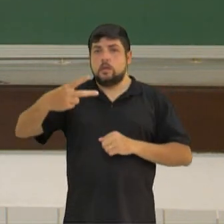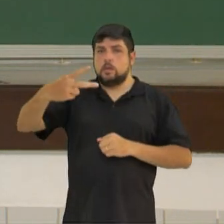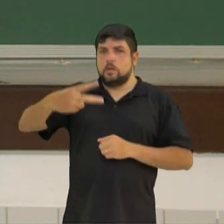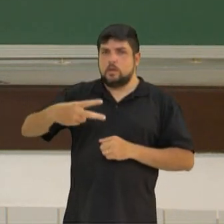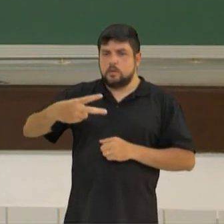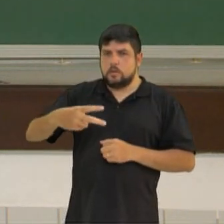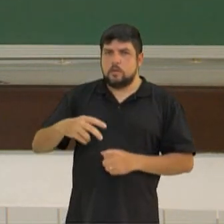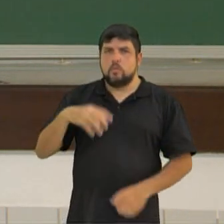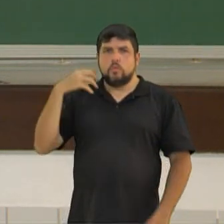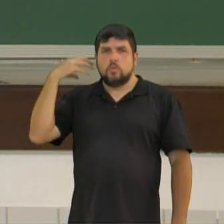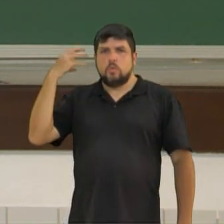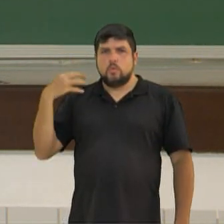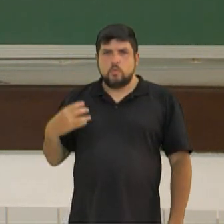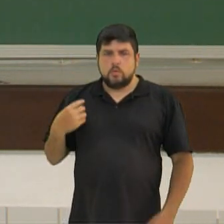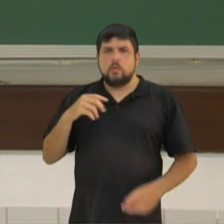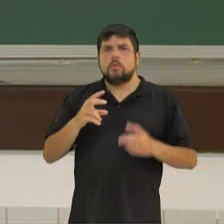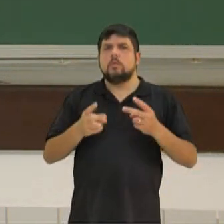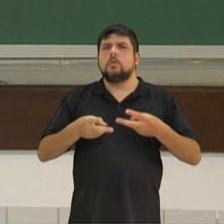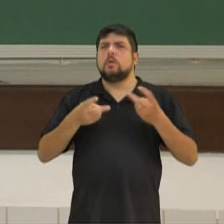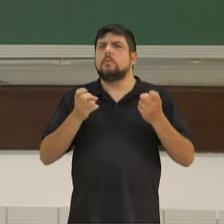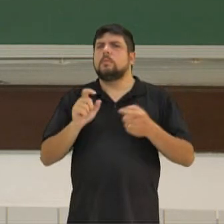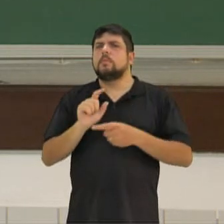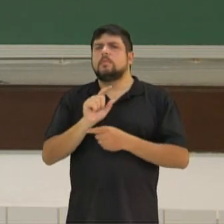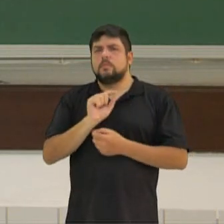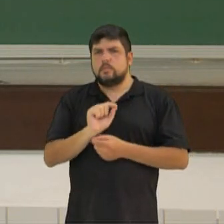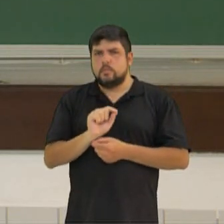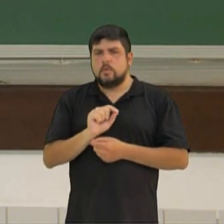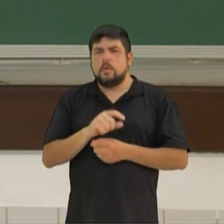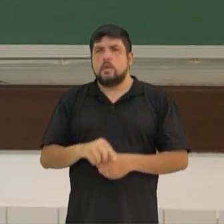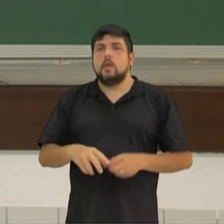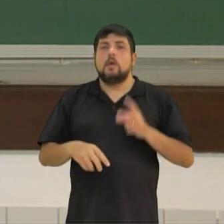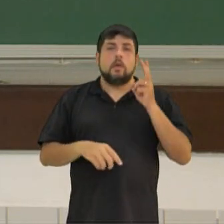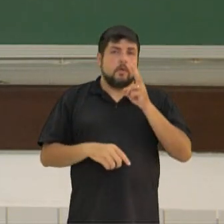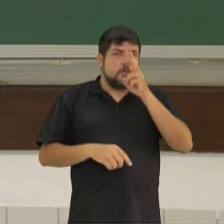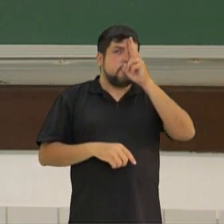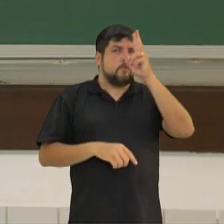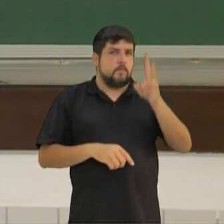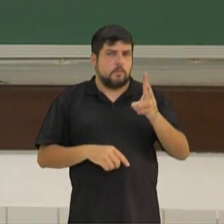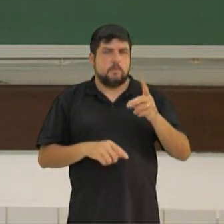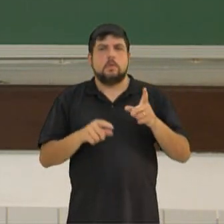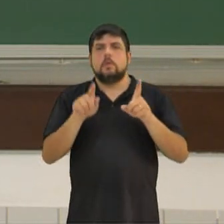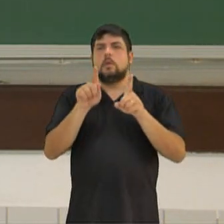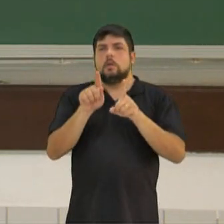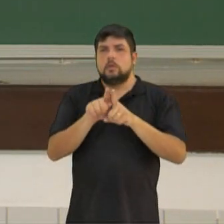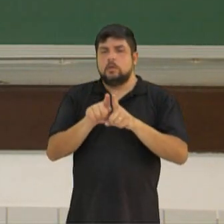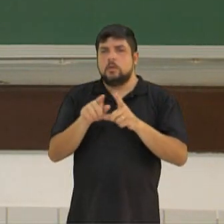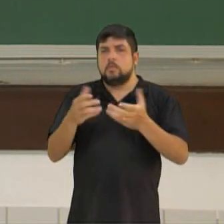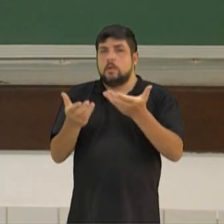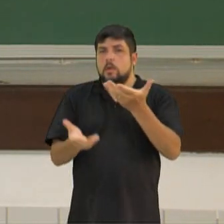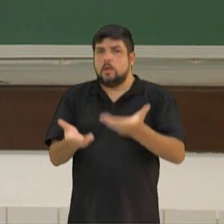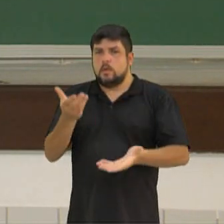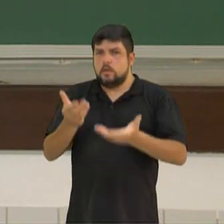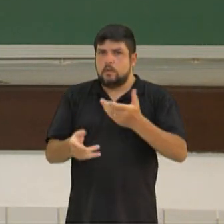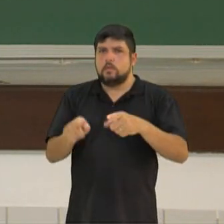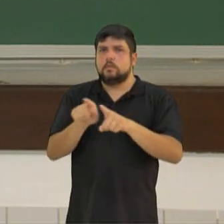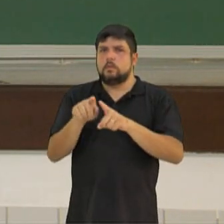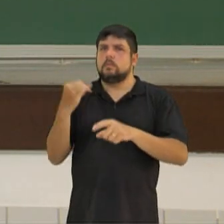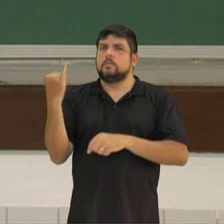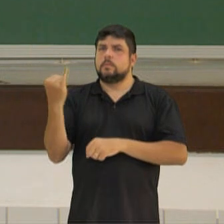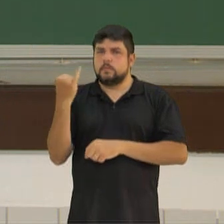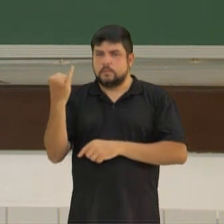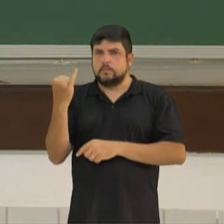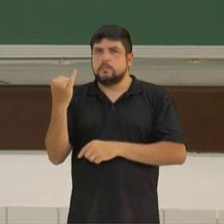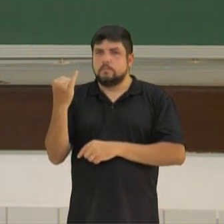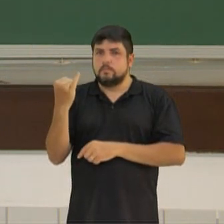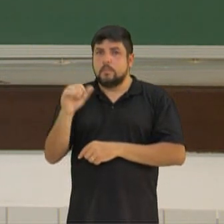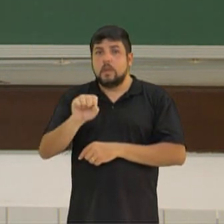Newton, ele já percebeu, né, que além de forças, a questão, né, da massa também importava, que quanto